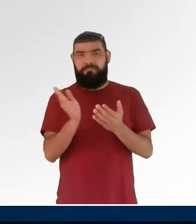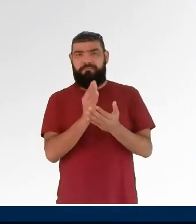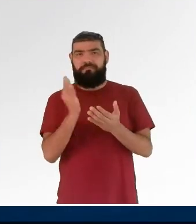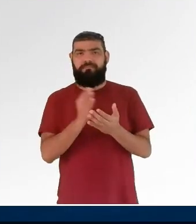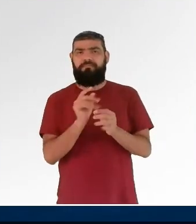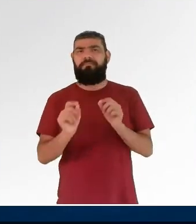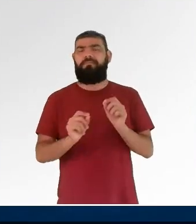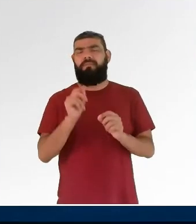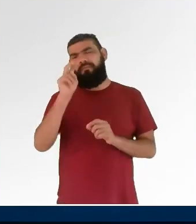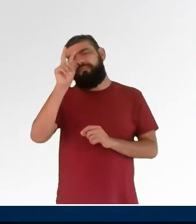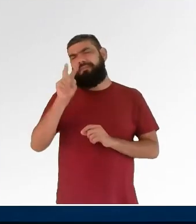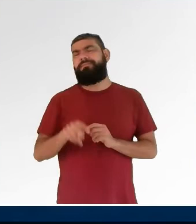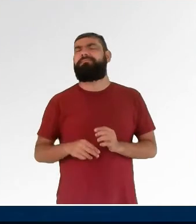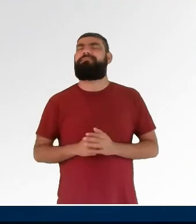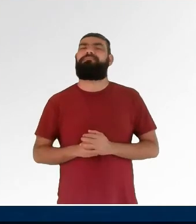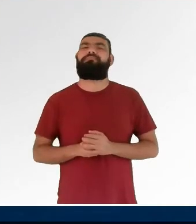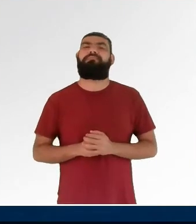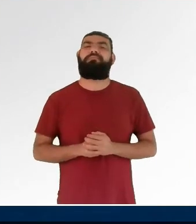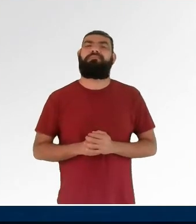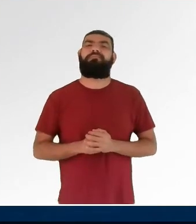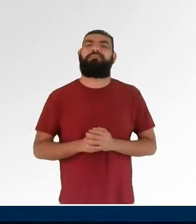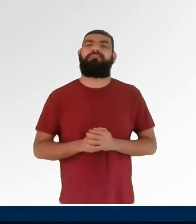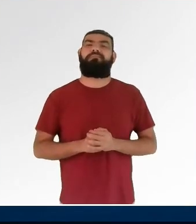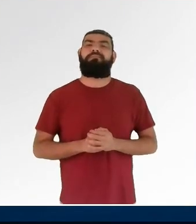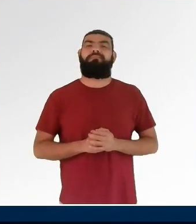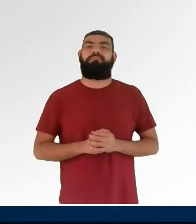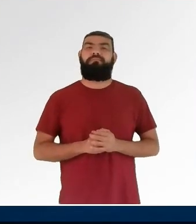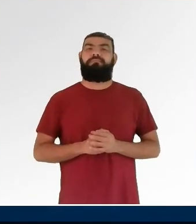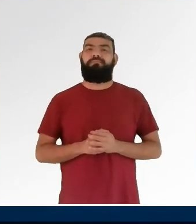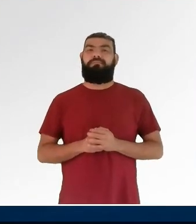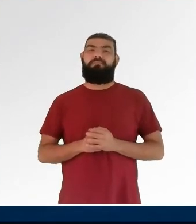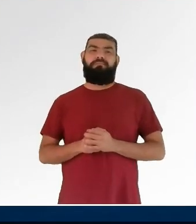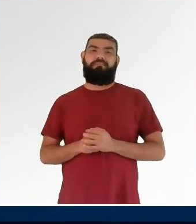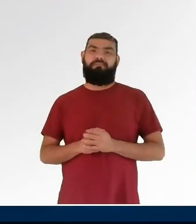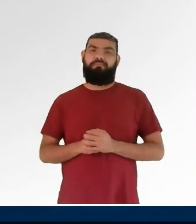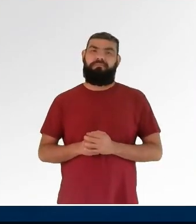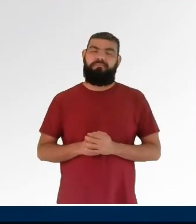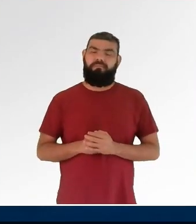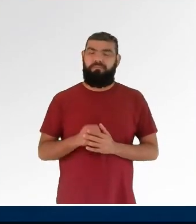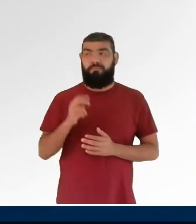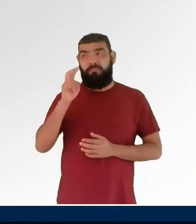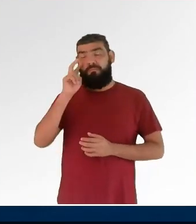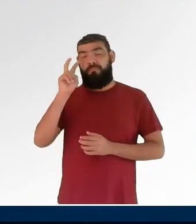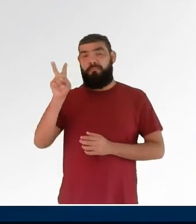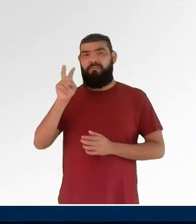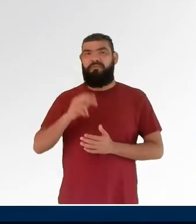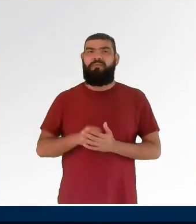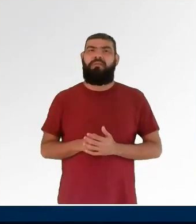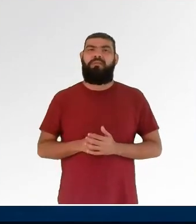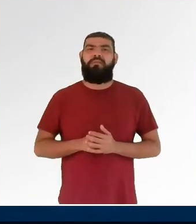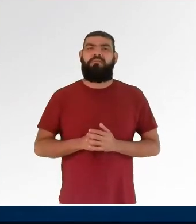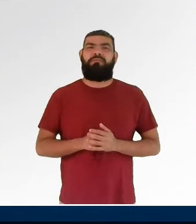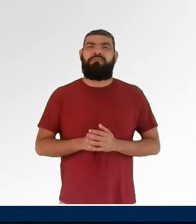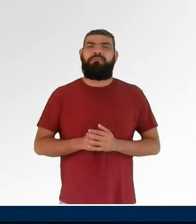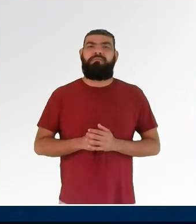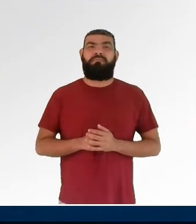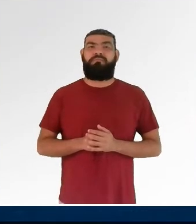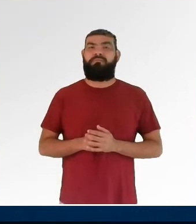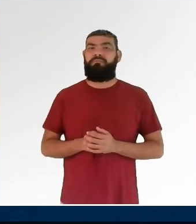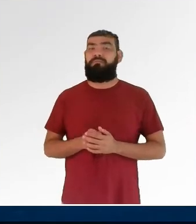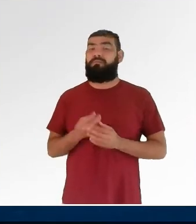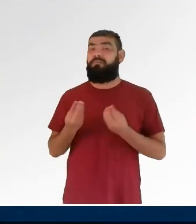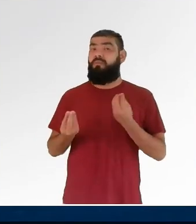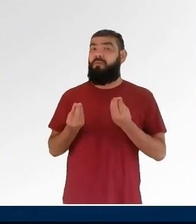qual é. Olha o livro agora. Mordidas que podem ser beijos. Olha como é apresentado